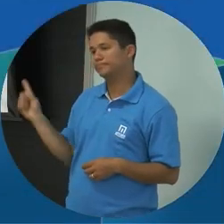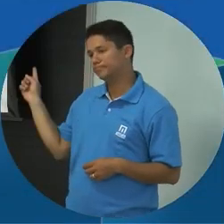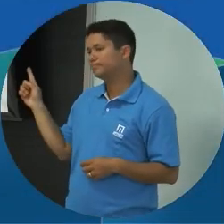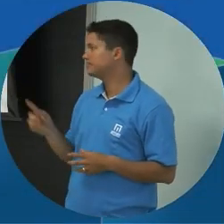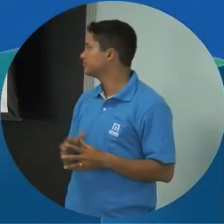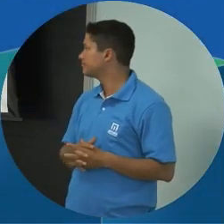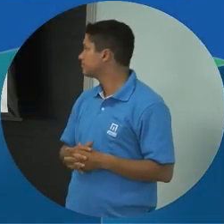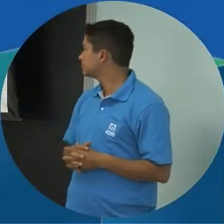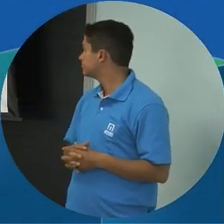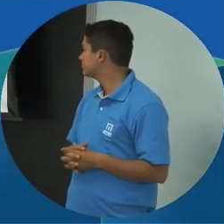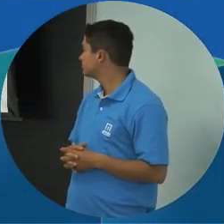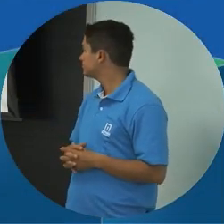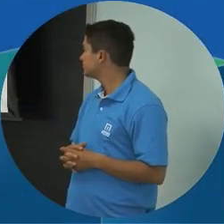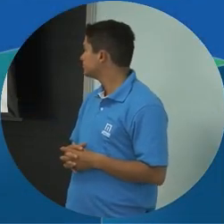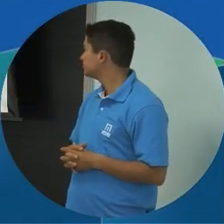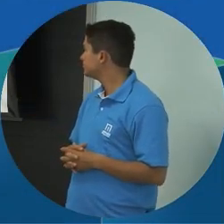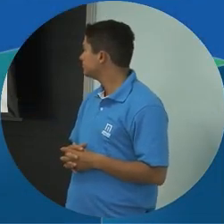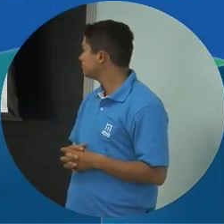proteção. Tá?